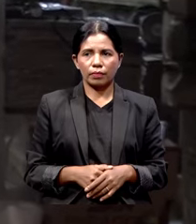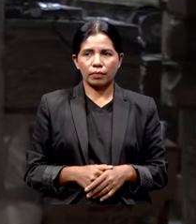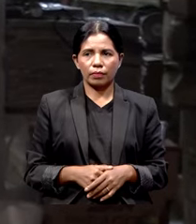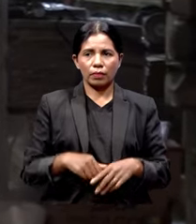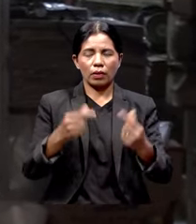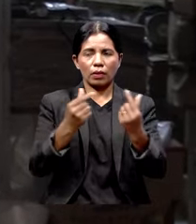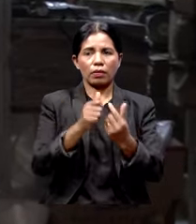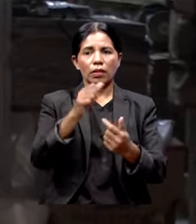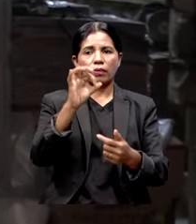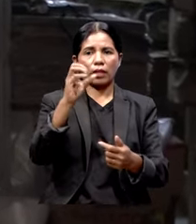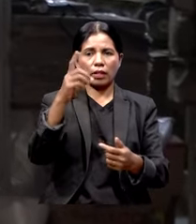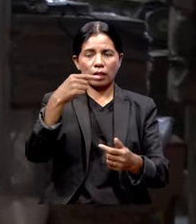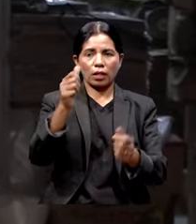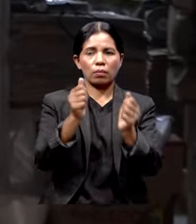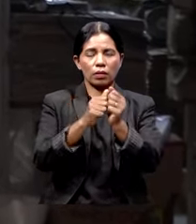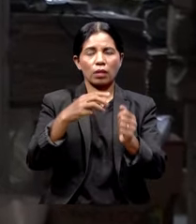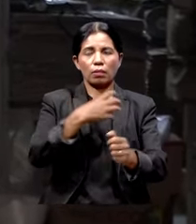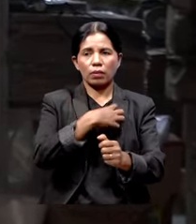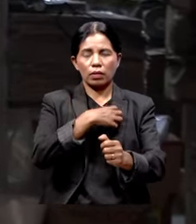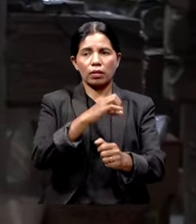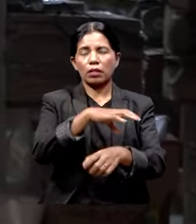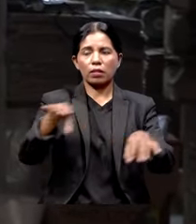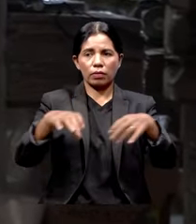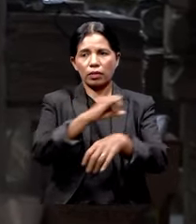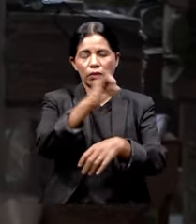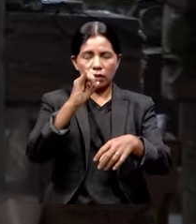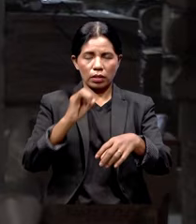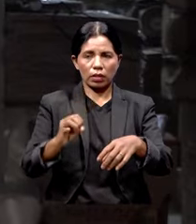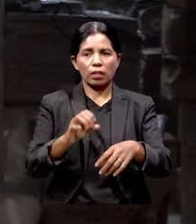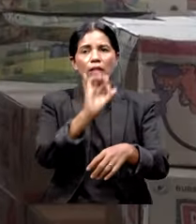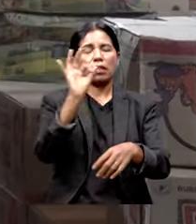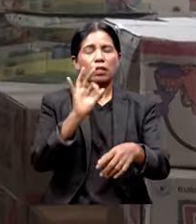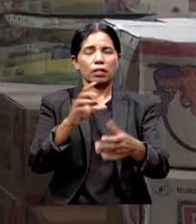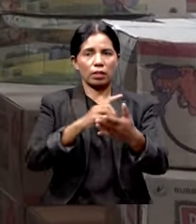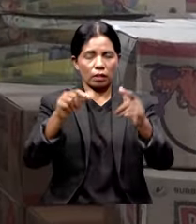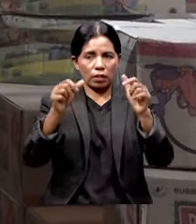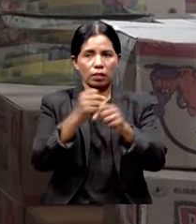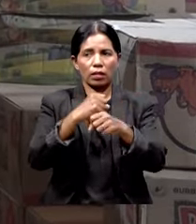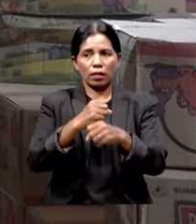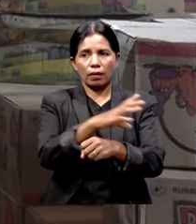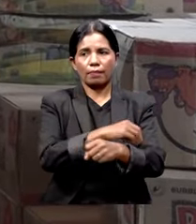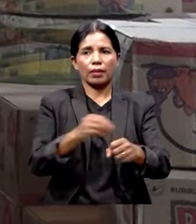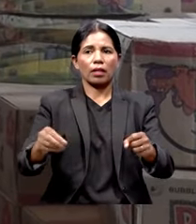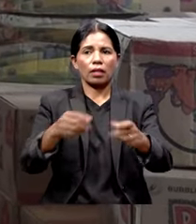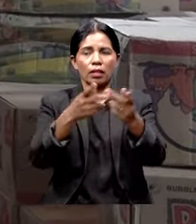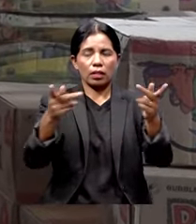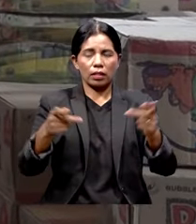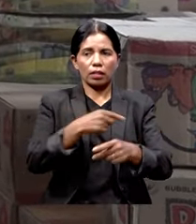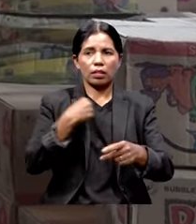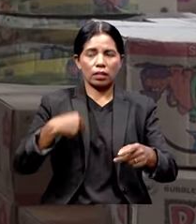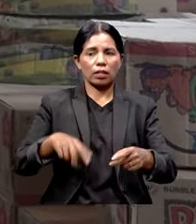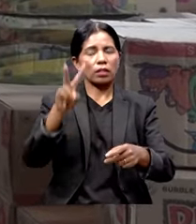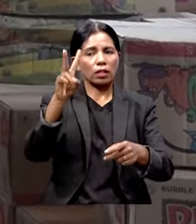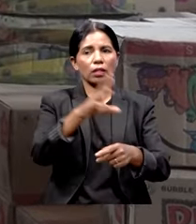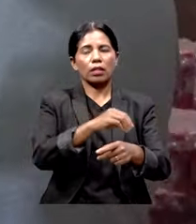Equipa Alfândega, junto com a polícia, serviço de investigação e inteligência, é a sexta semana, né? Halo inspeção do armazém chinês na rua, e